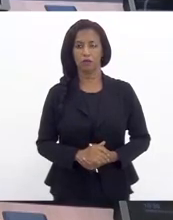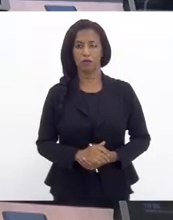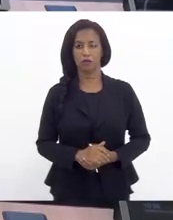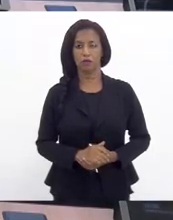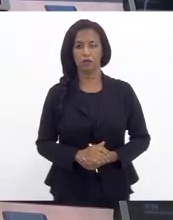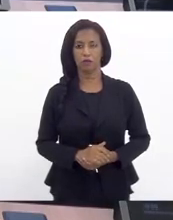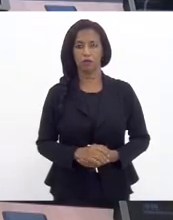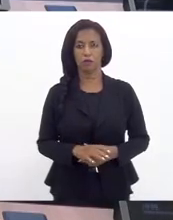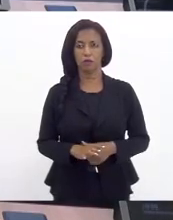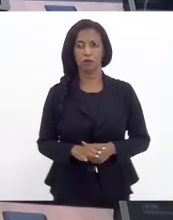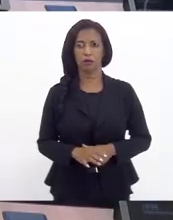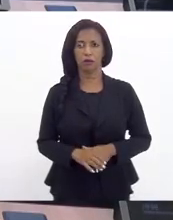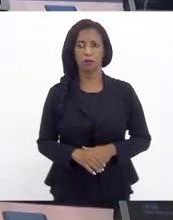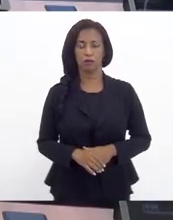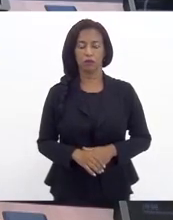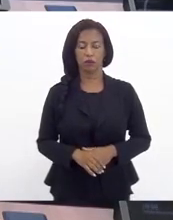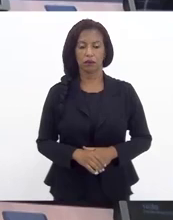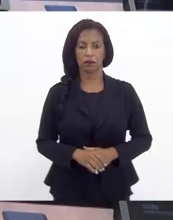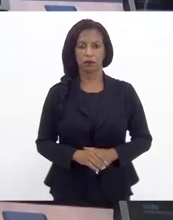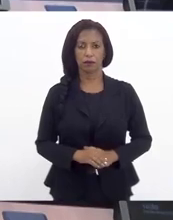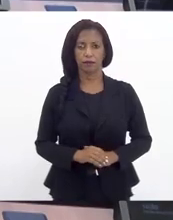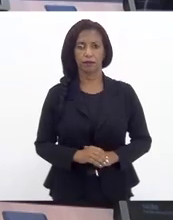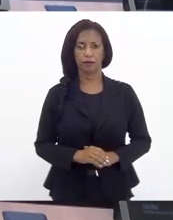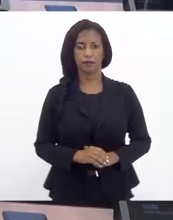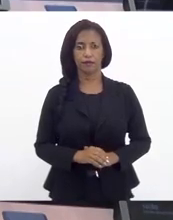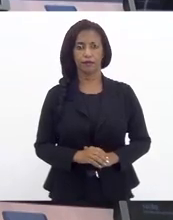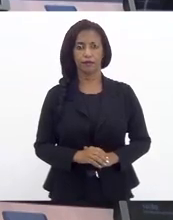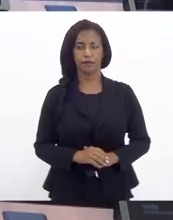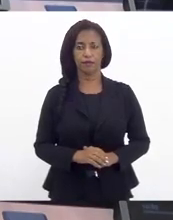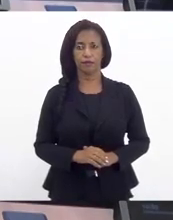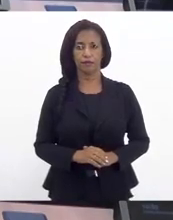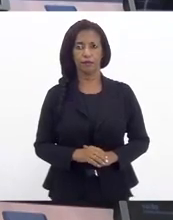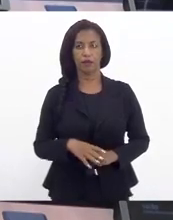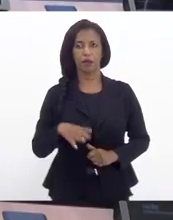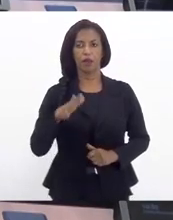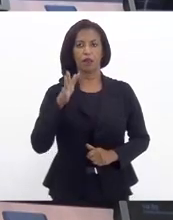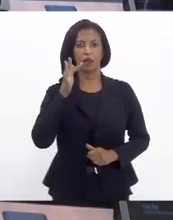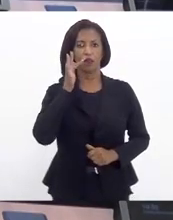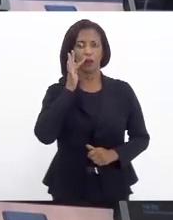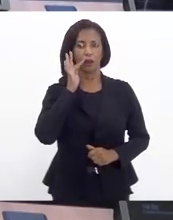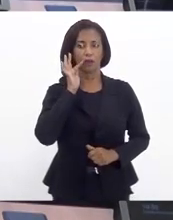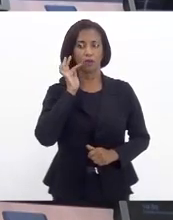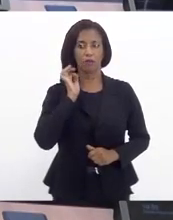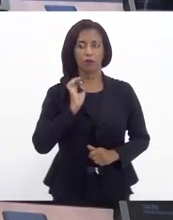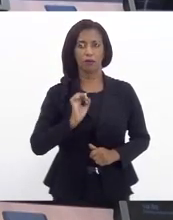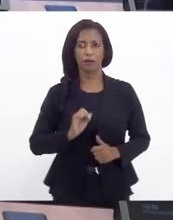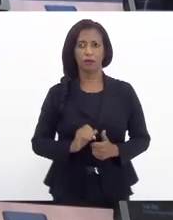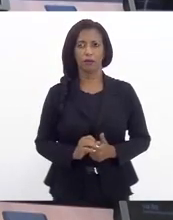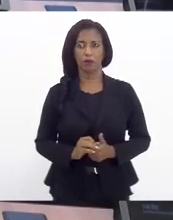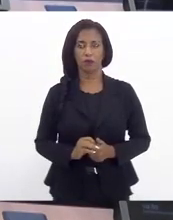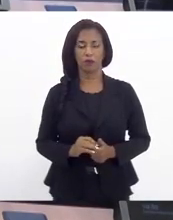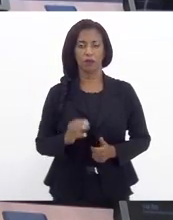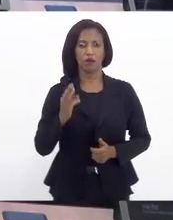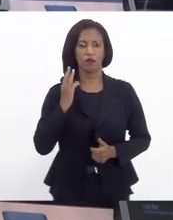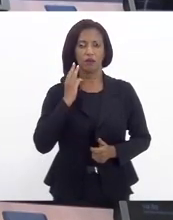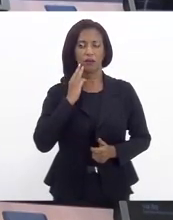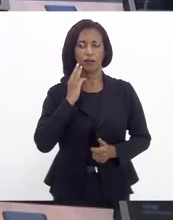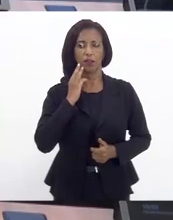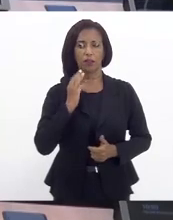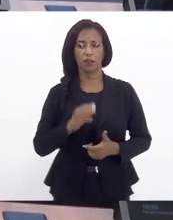Eu quero chamar o deputado Flávio Serafini, deputado Valdeck.